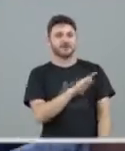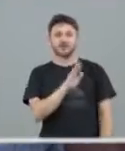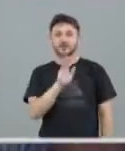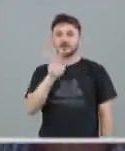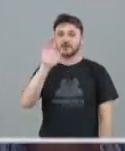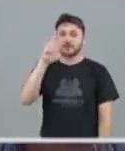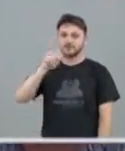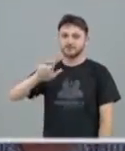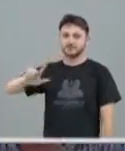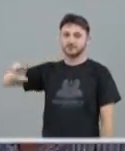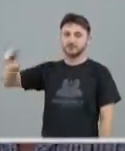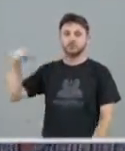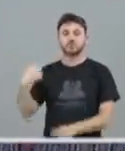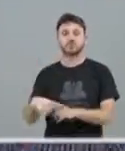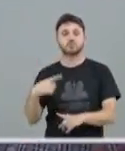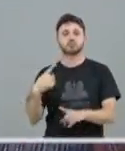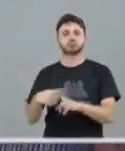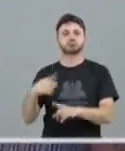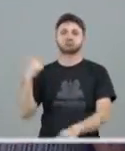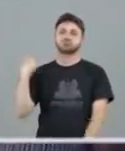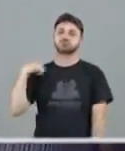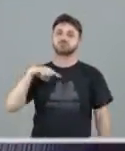pois não sabemos.